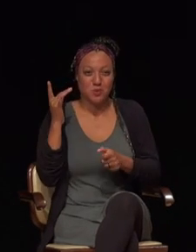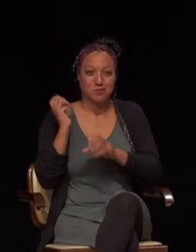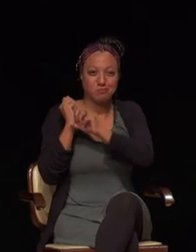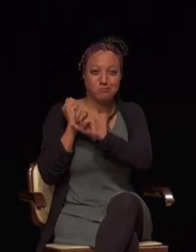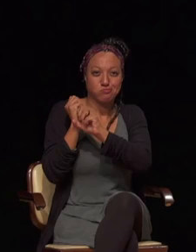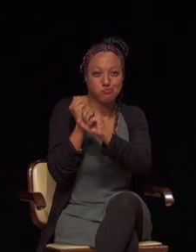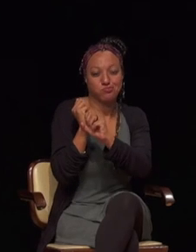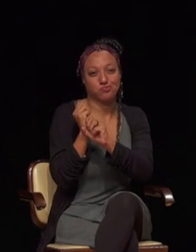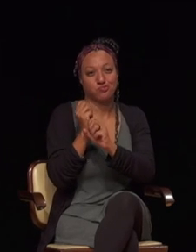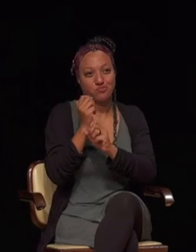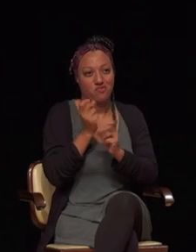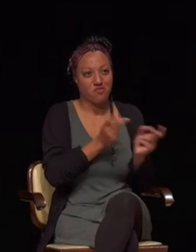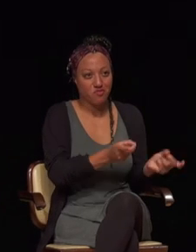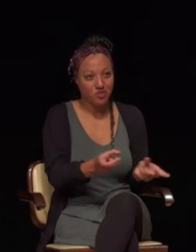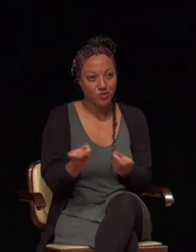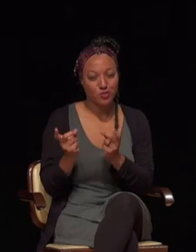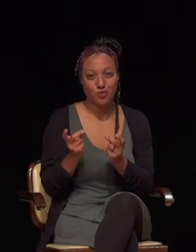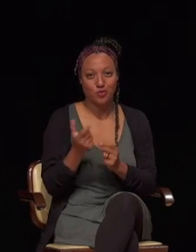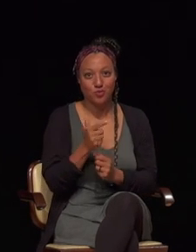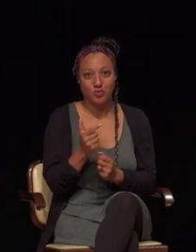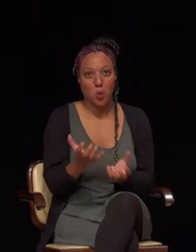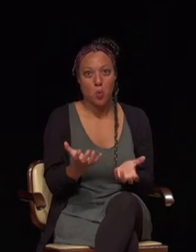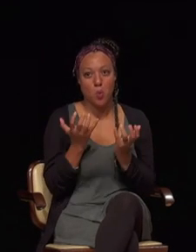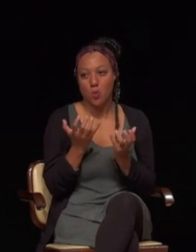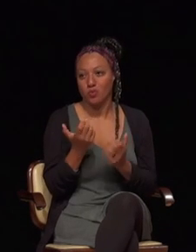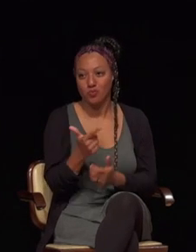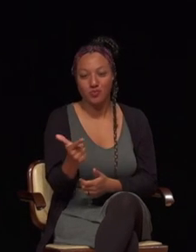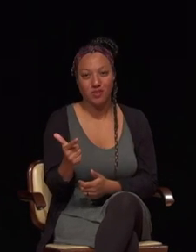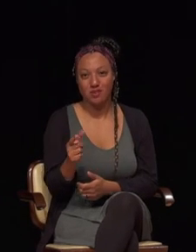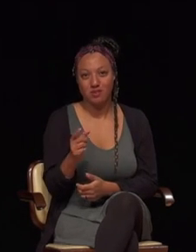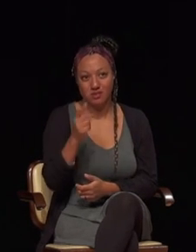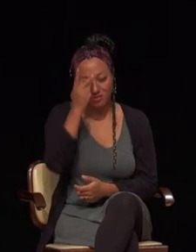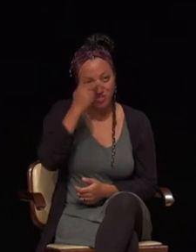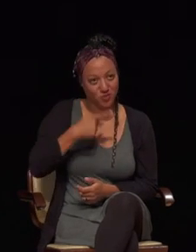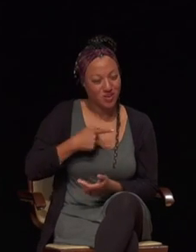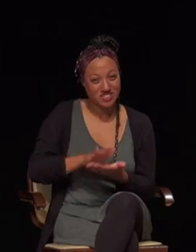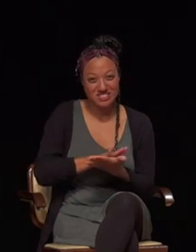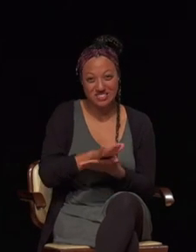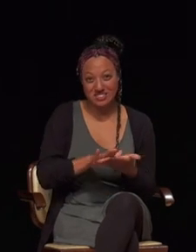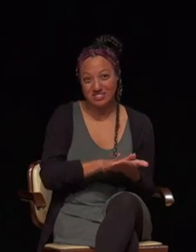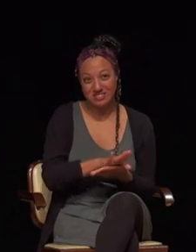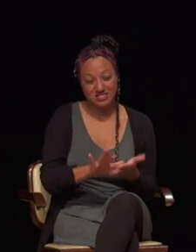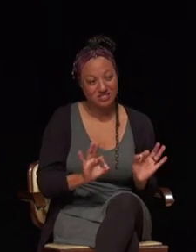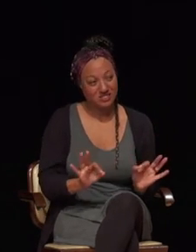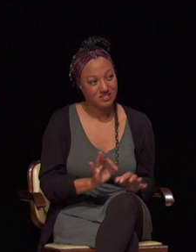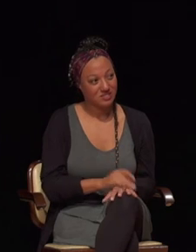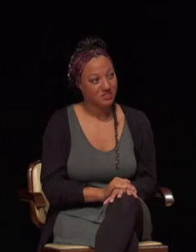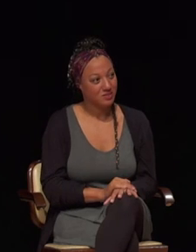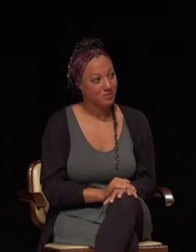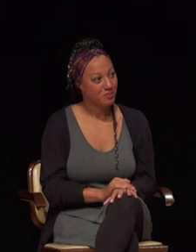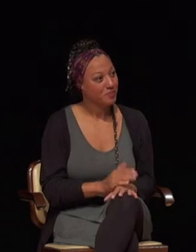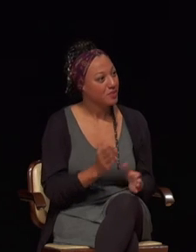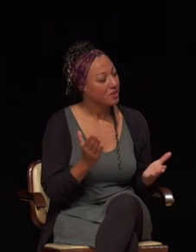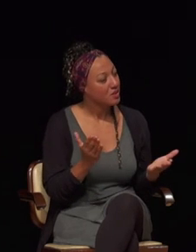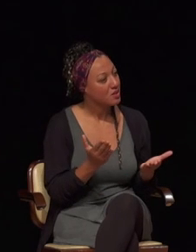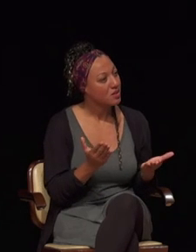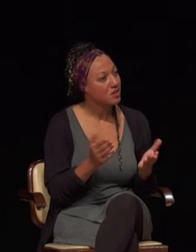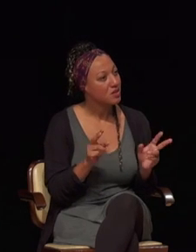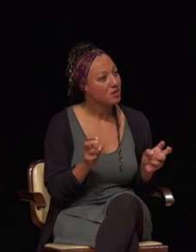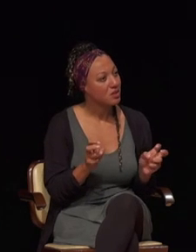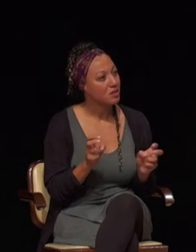muita densidade é claro e sem muita individualidade individualidade alguma né A questão